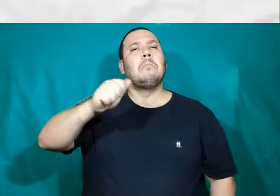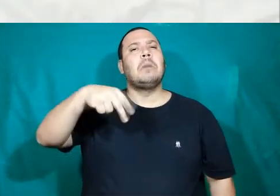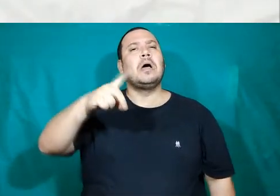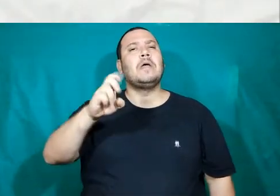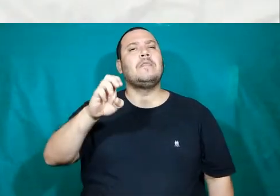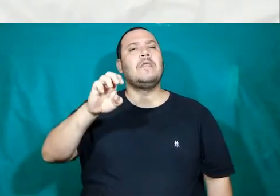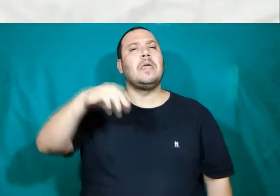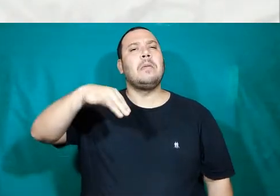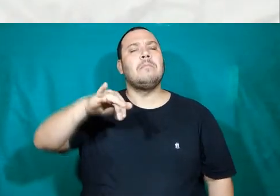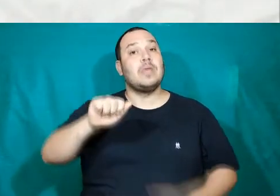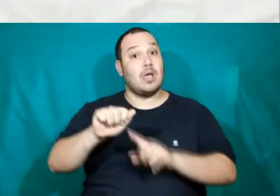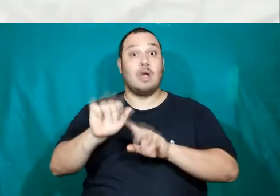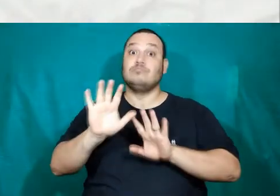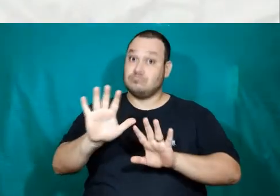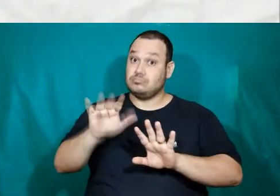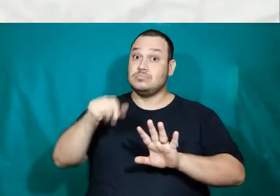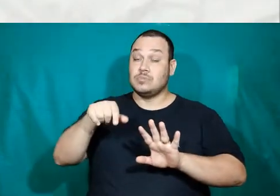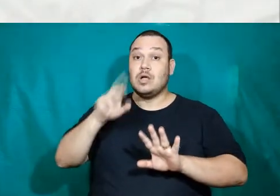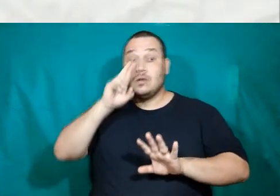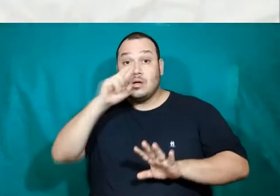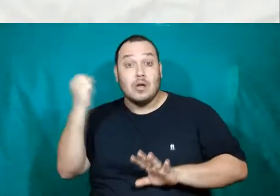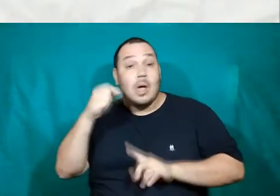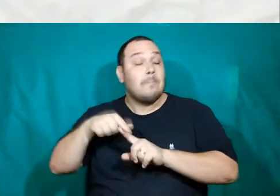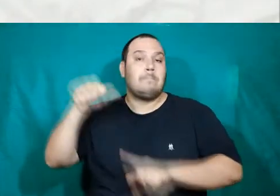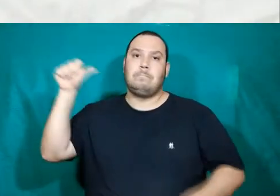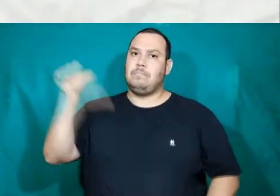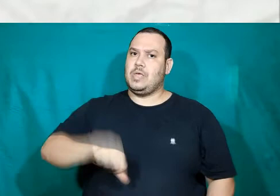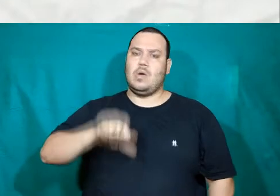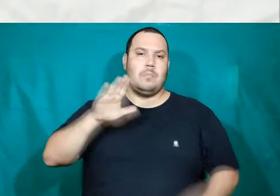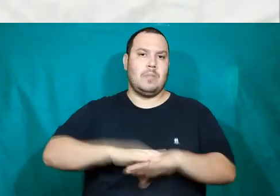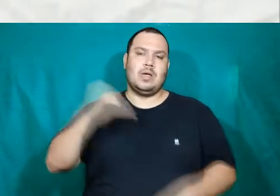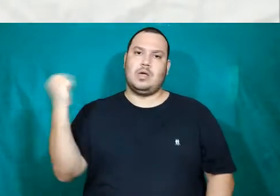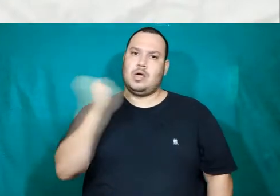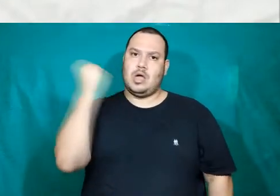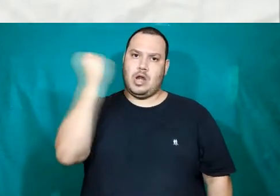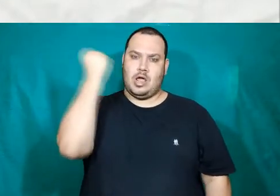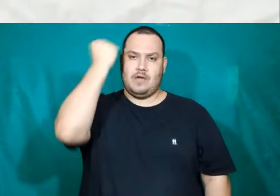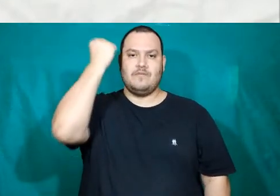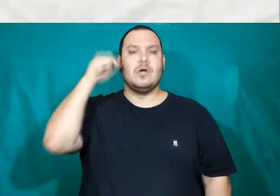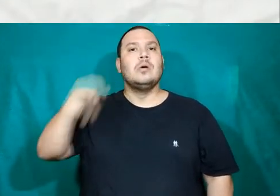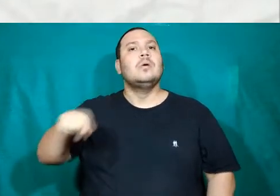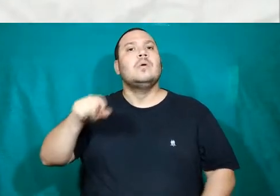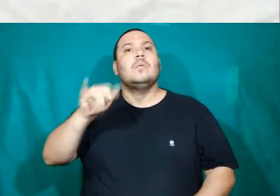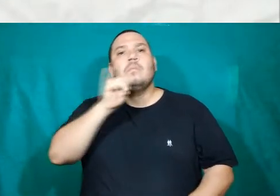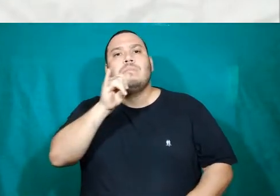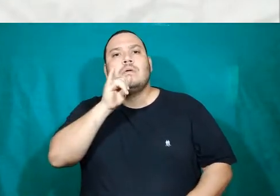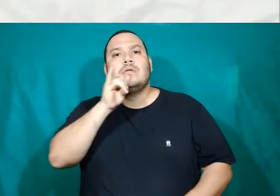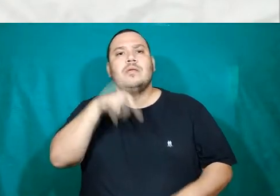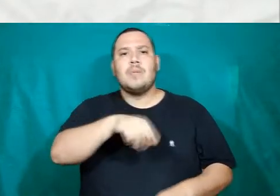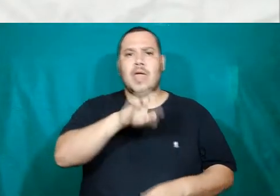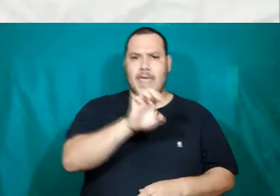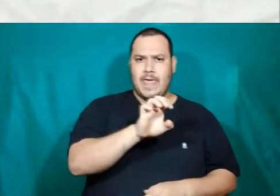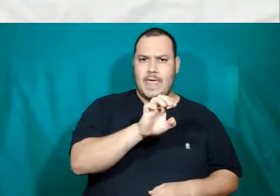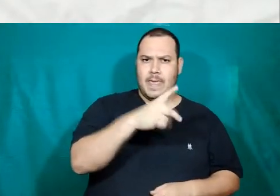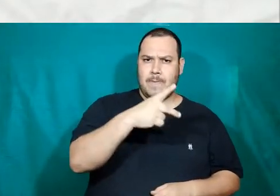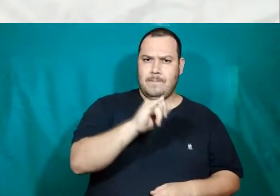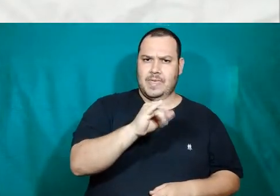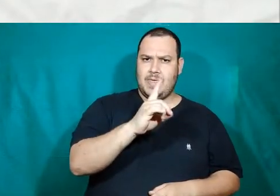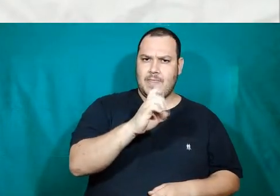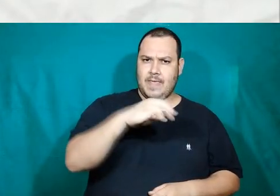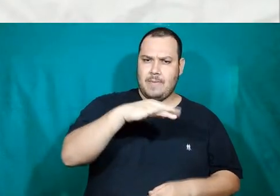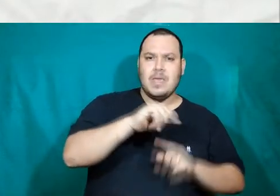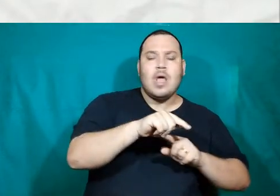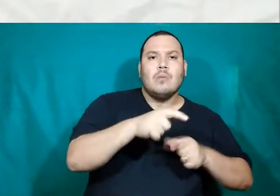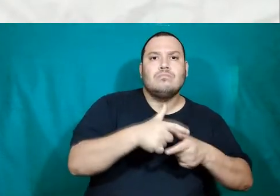gravidade, ela é o pior dos cenários. Ela acontece quando uma epidemia se estende a níveis mundiais, ou seja, se espalha